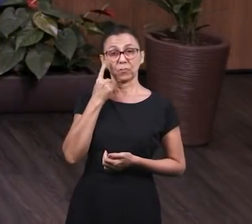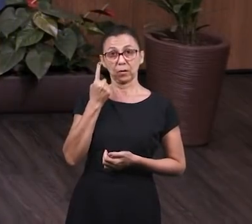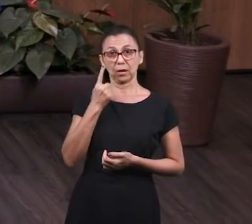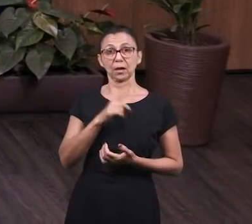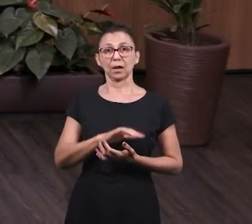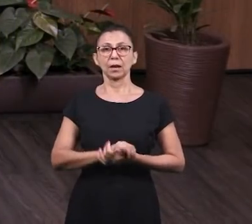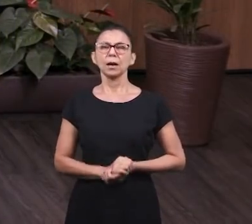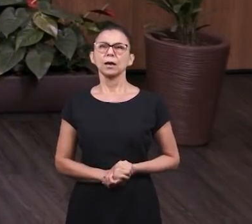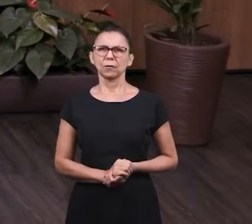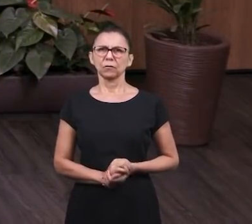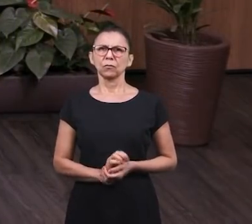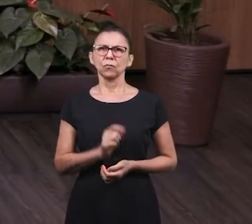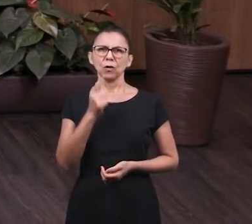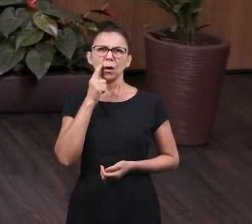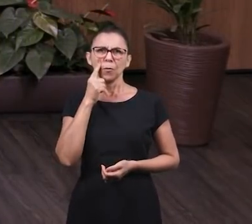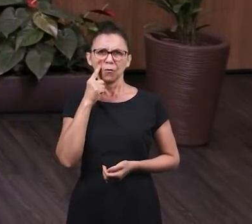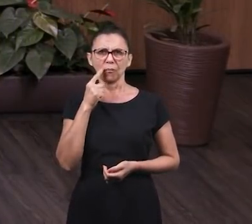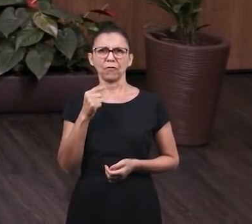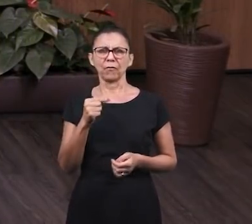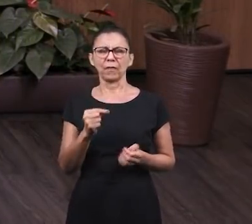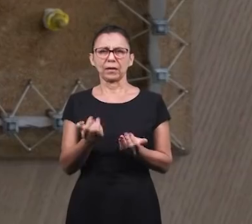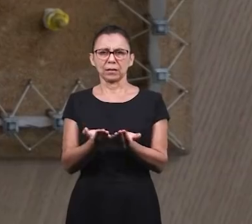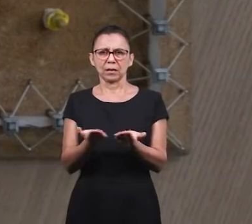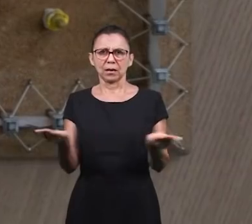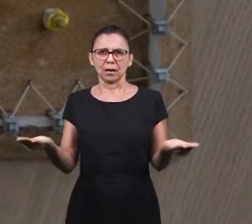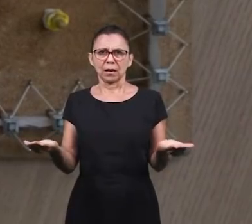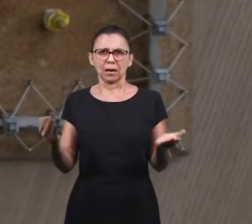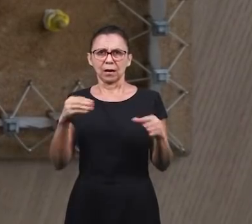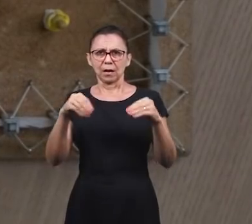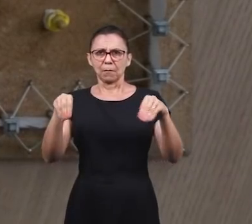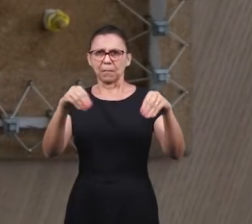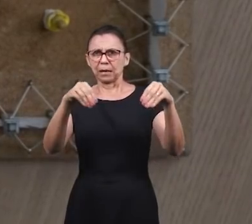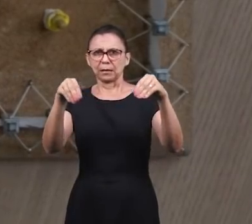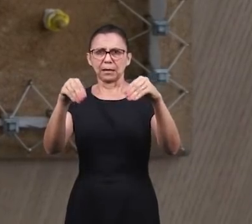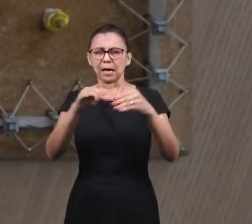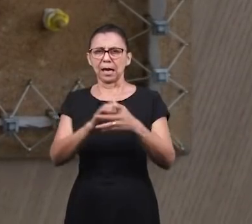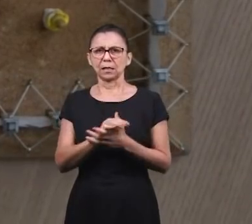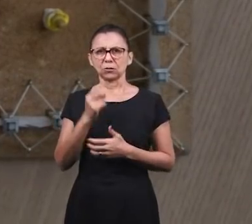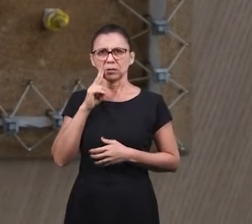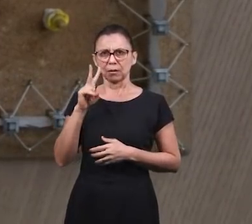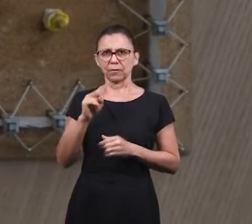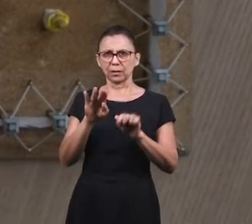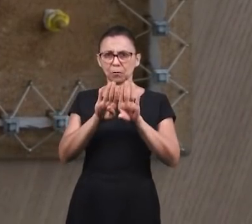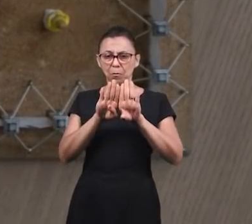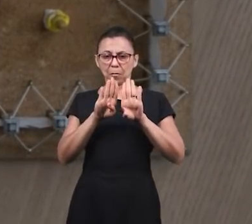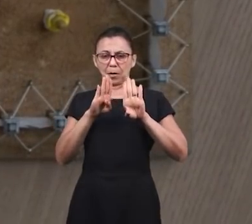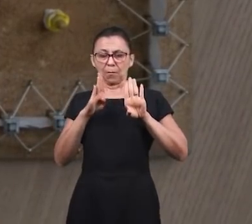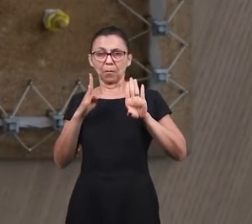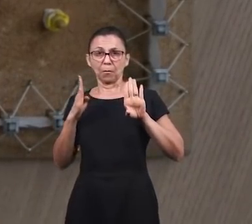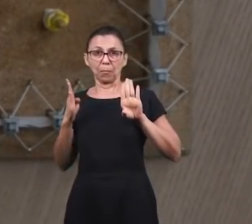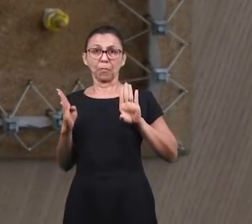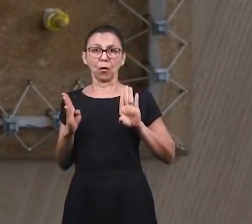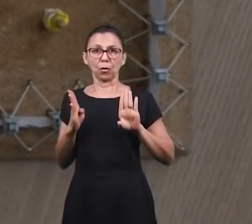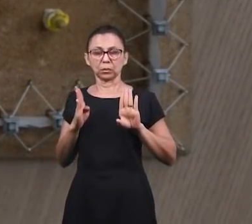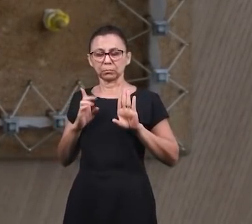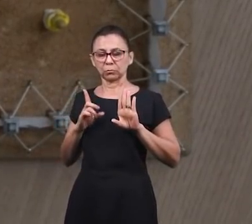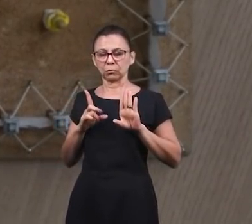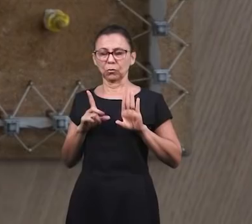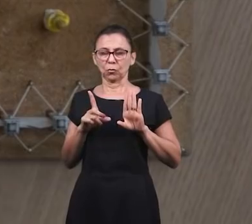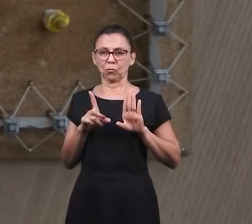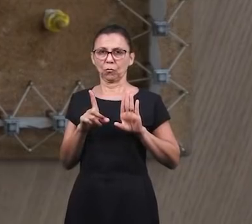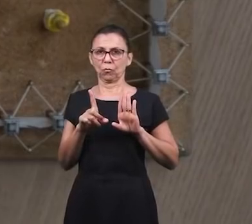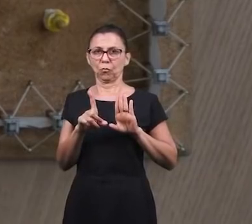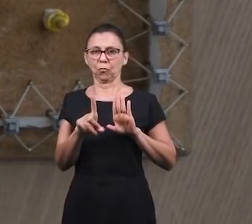usar tanto a maquete, esse reposteiro, essa porta que dava acesso ao pátio, ao